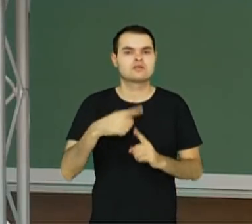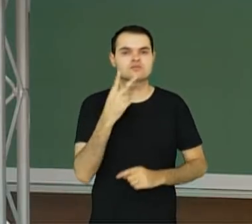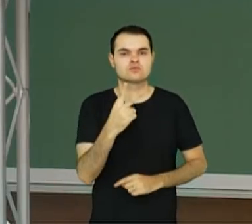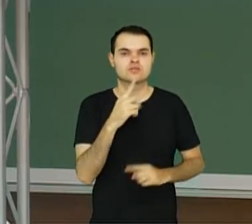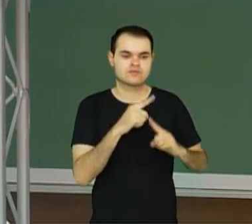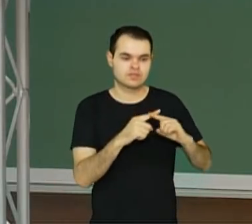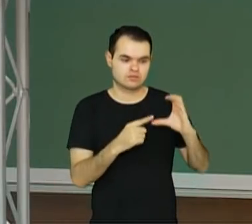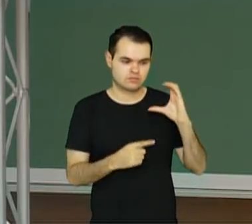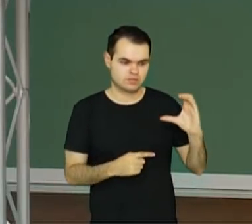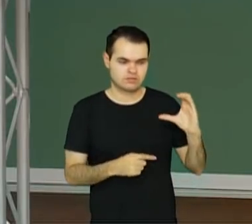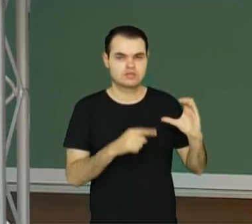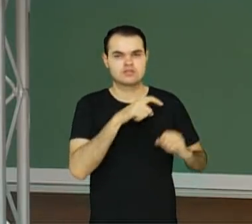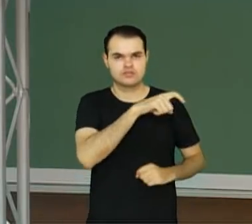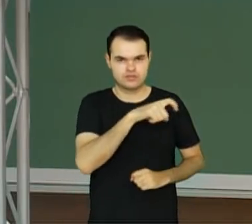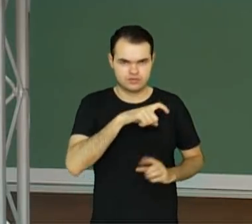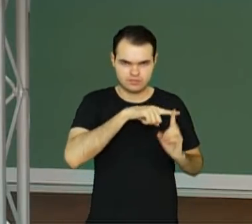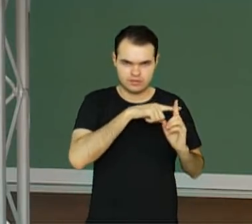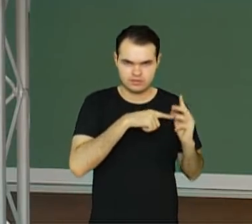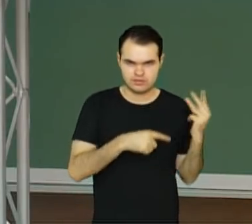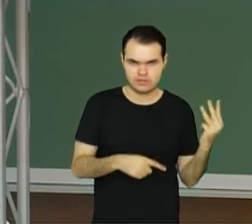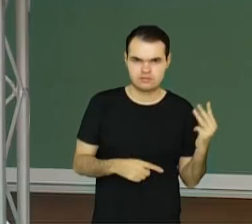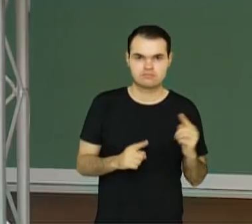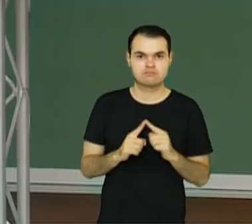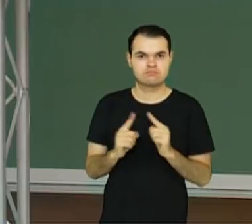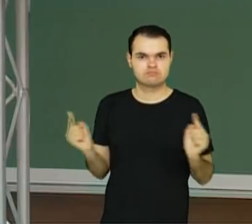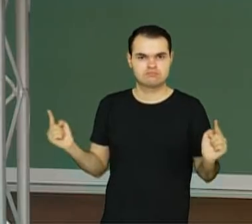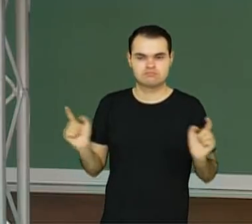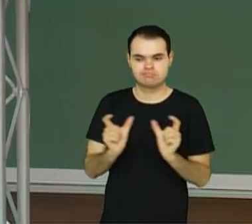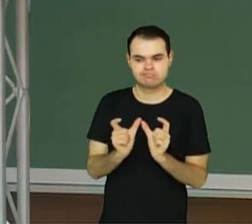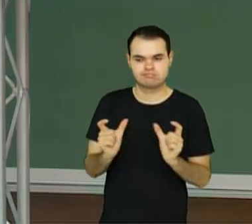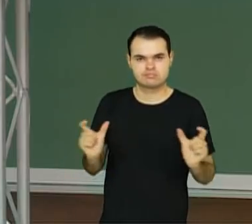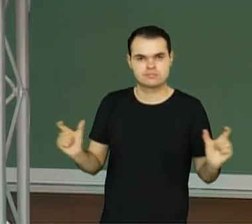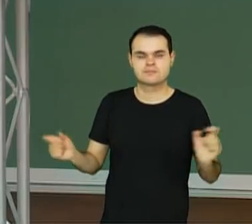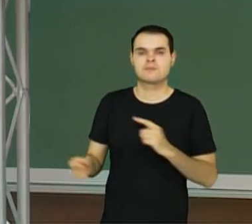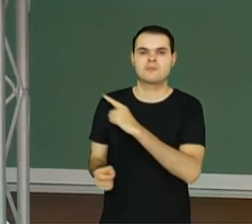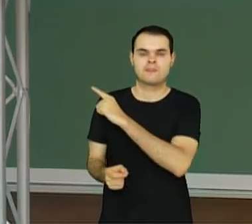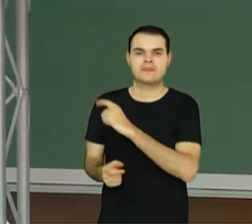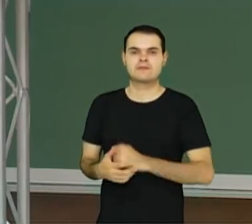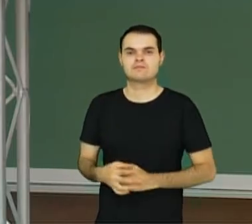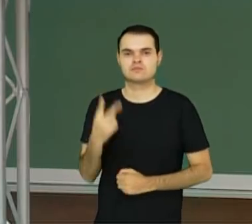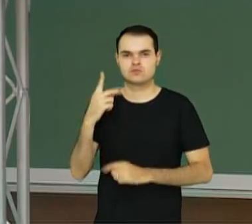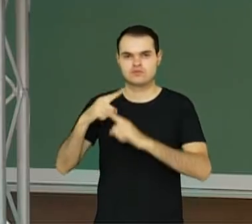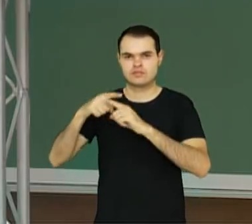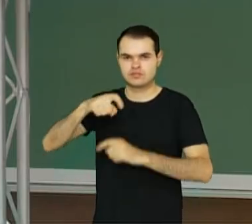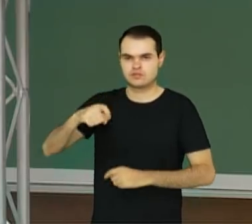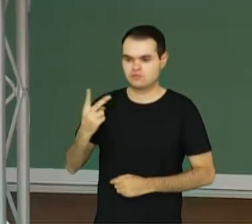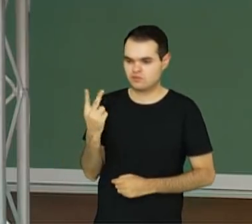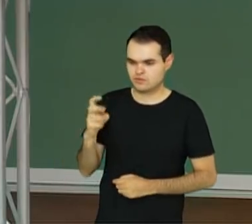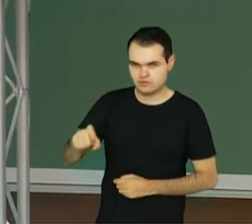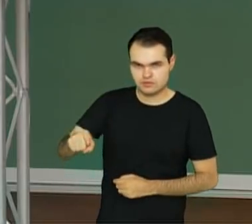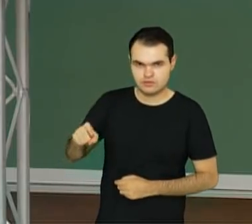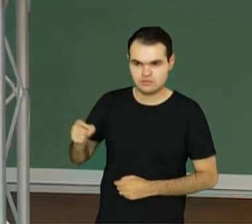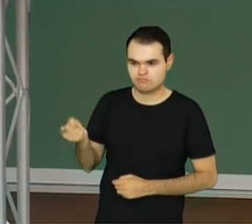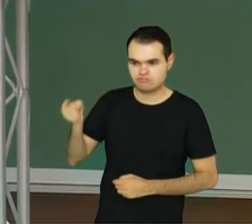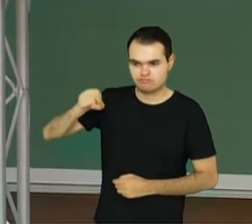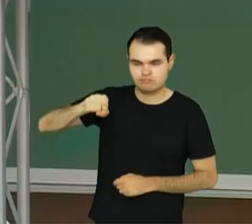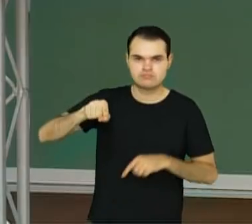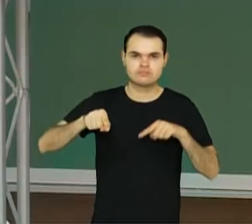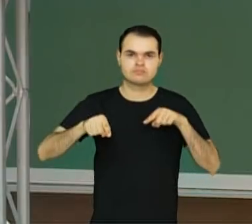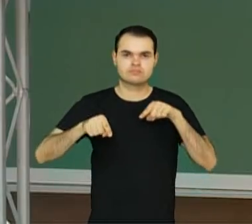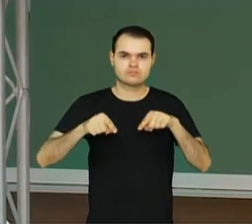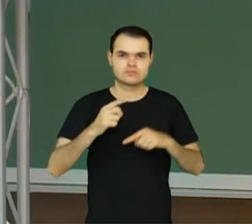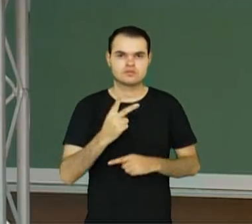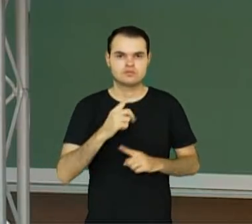o comprimento, que é x mais 3. Faz a distributiva aqui, ó. 2 vezes x, 2x, e 2 vezes